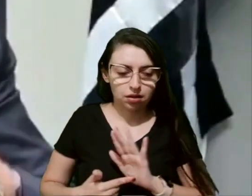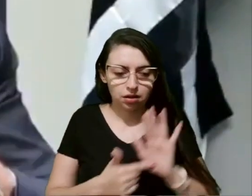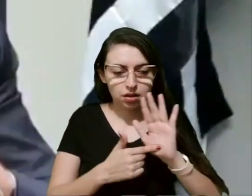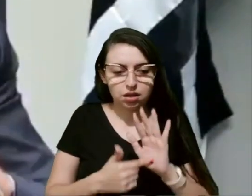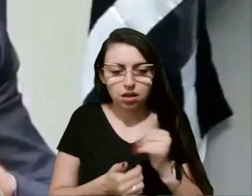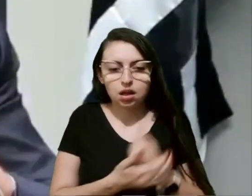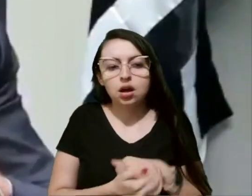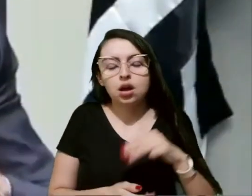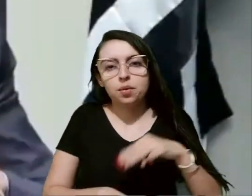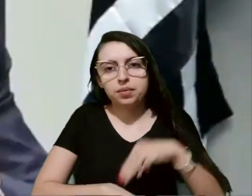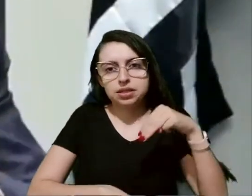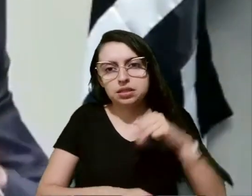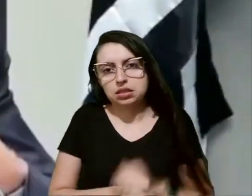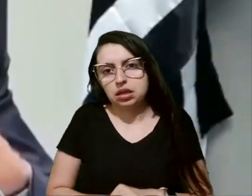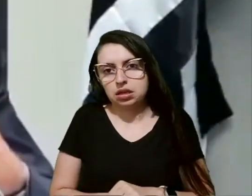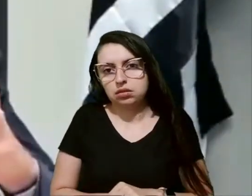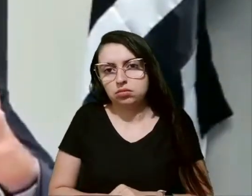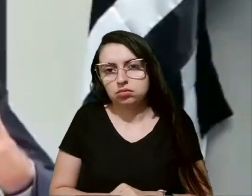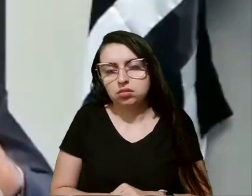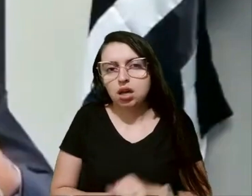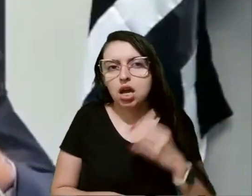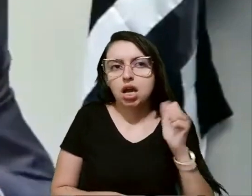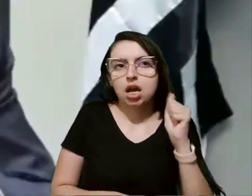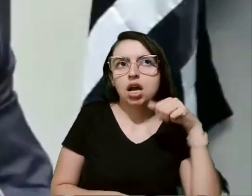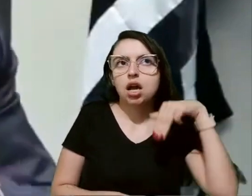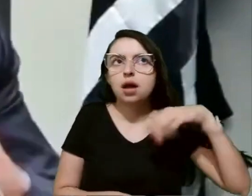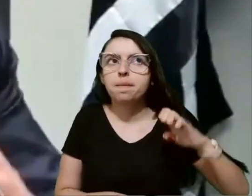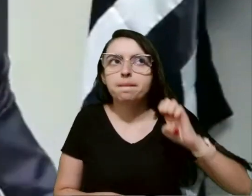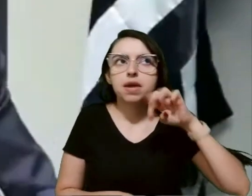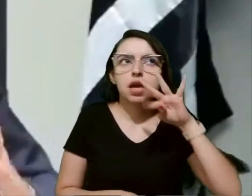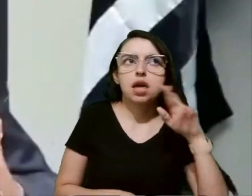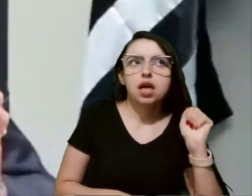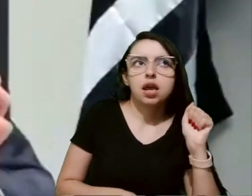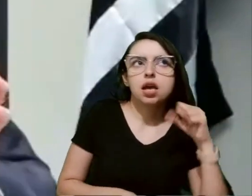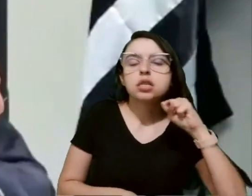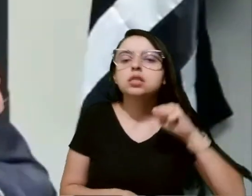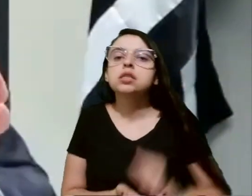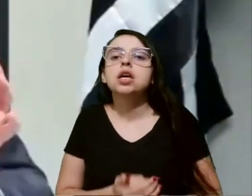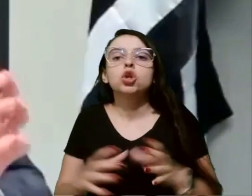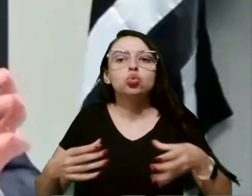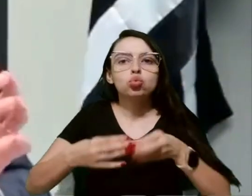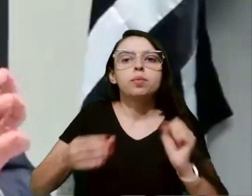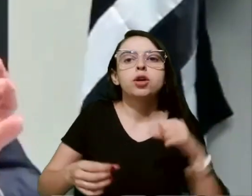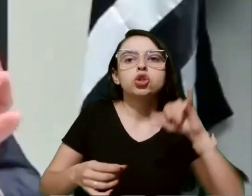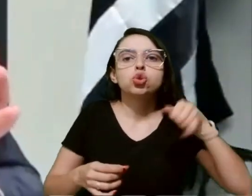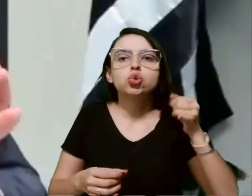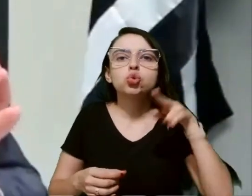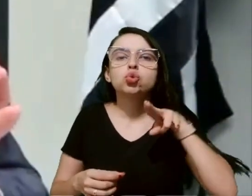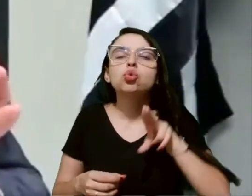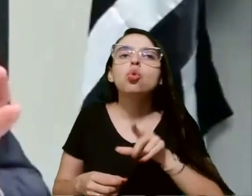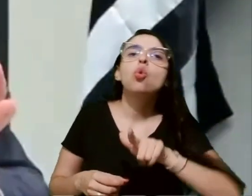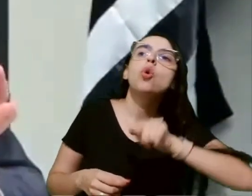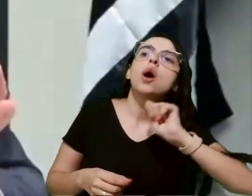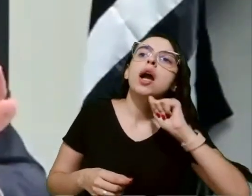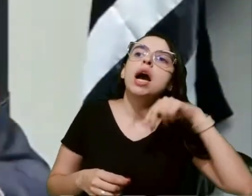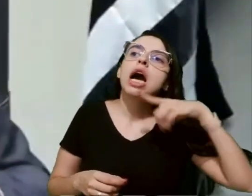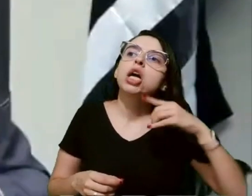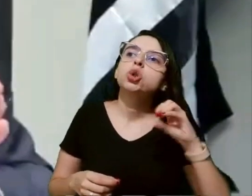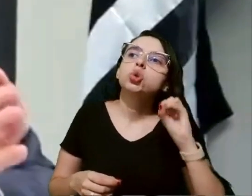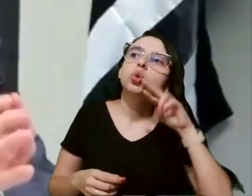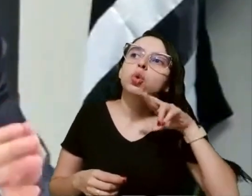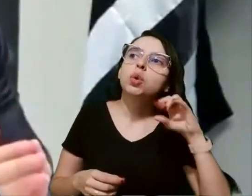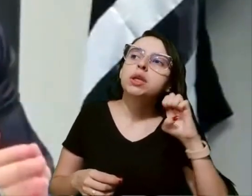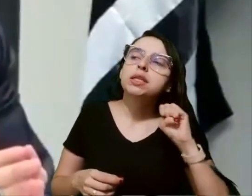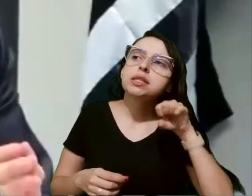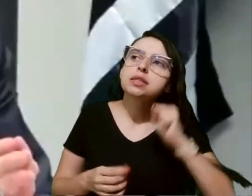aparentemente, os magistrados nas câmaras e nas turmas julgadoras, eles se reúnem por afinidade ideológica. Então, no momento